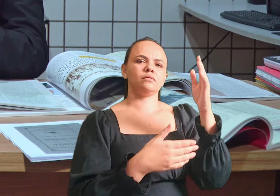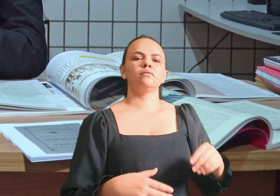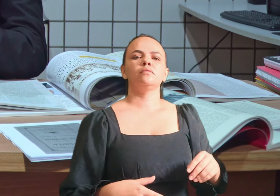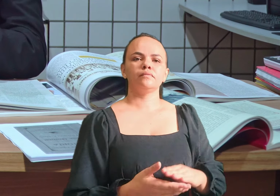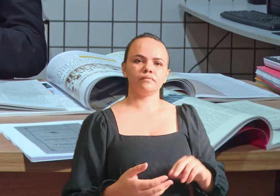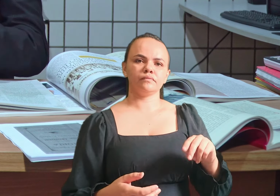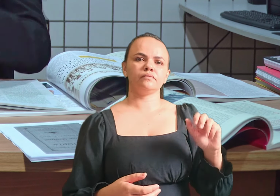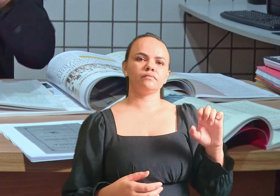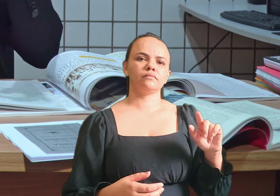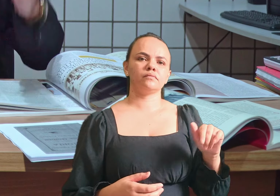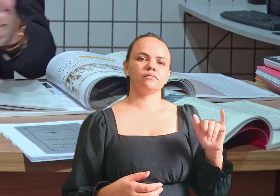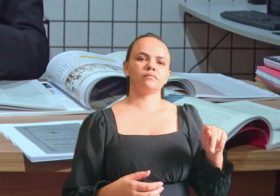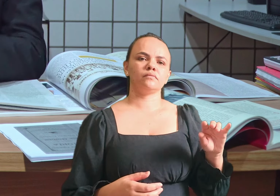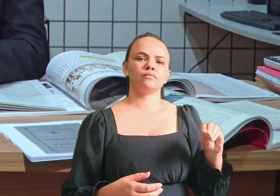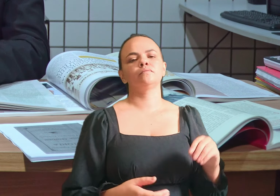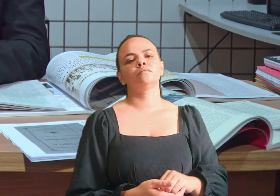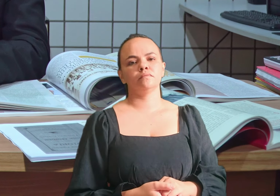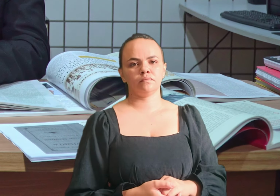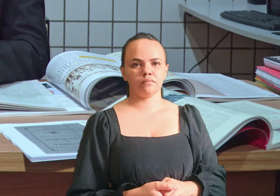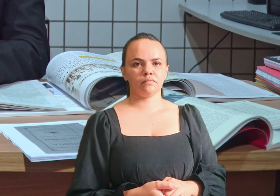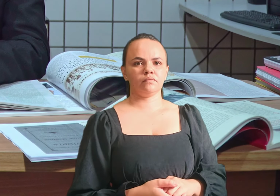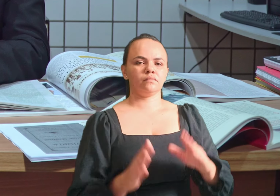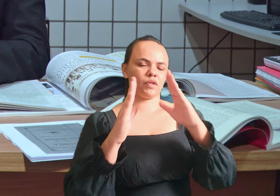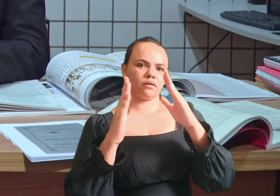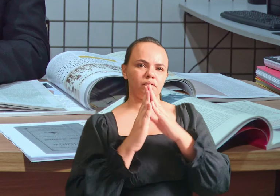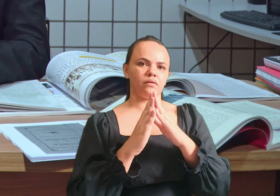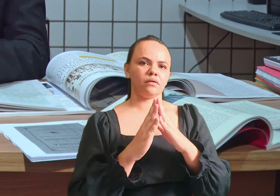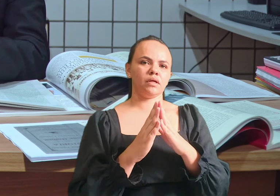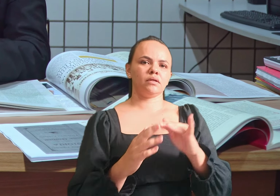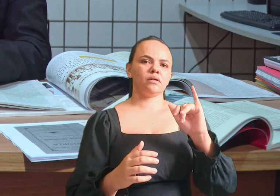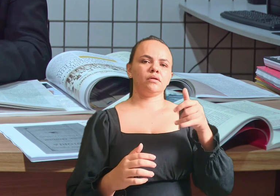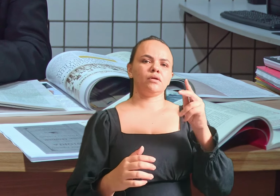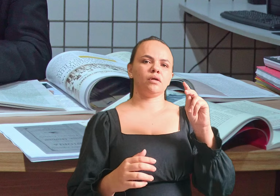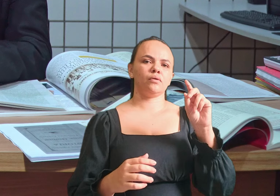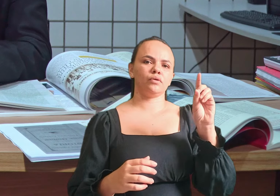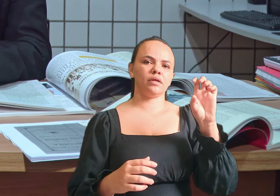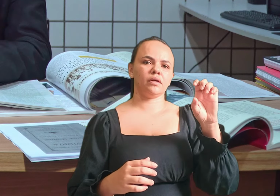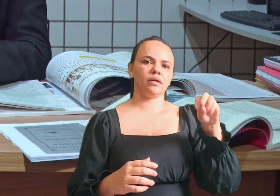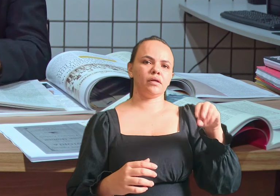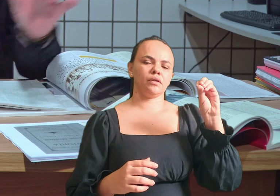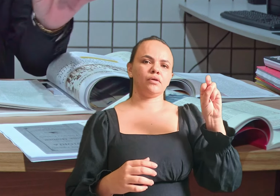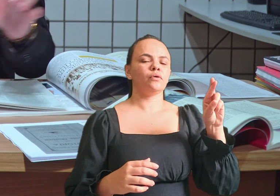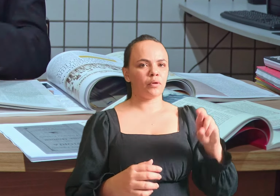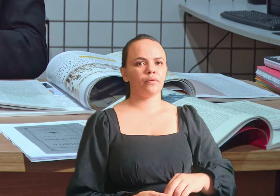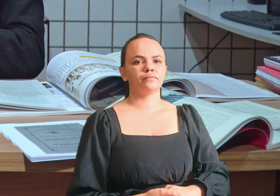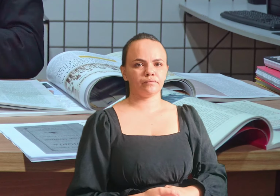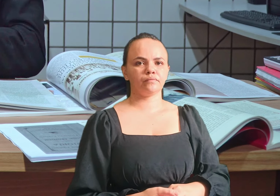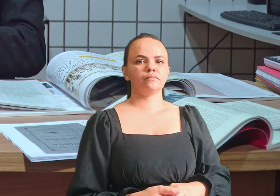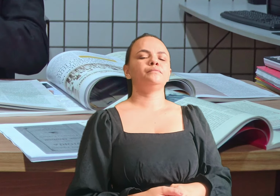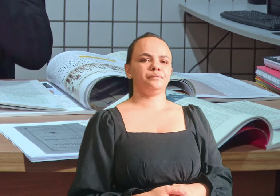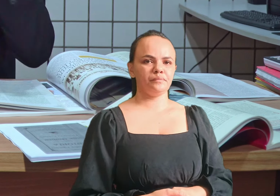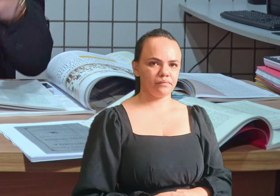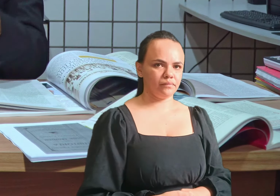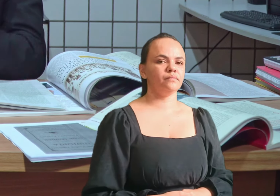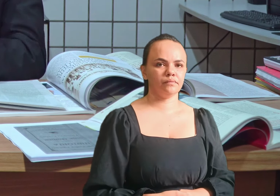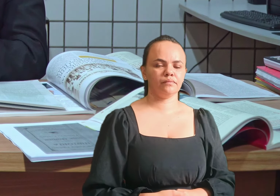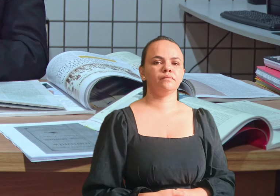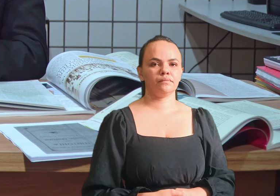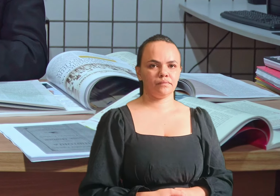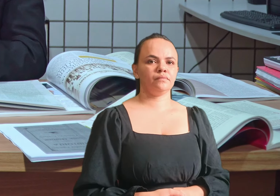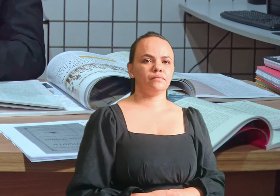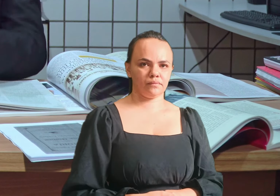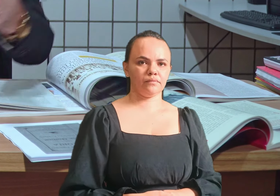seu Nezinho para a casa de Gil denor de seu bebé de Nezinho de uma casa de um irmão para